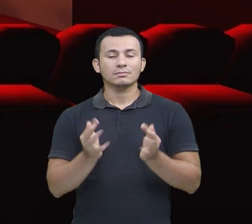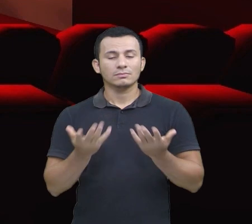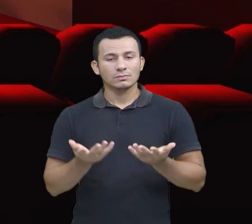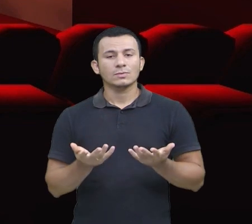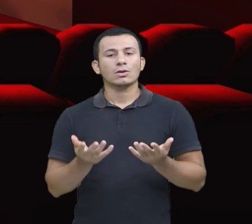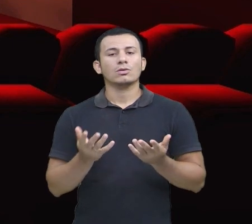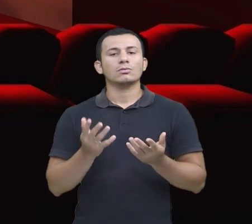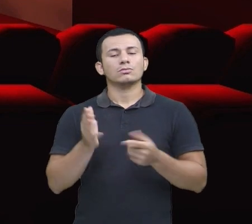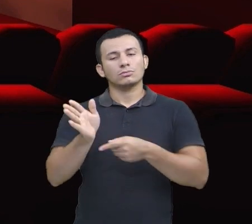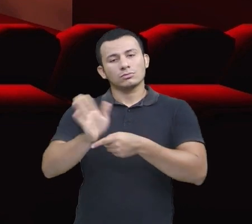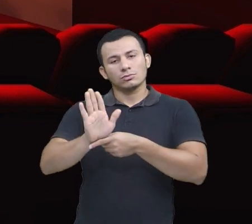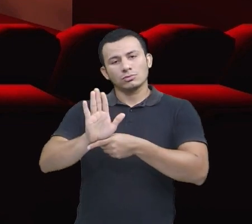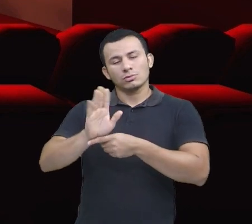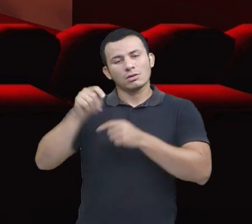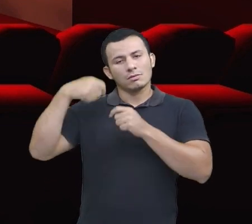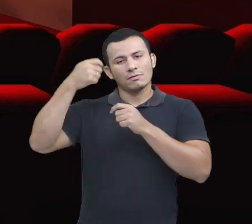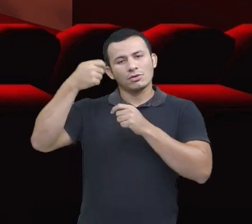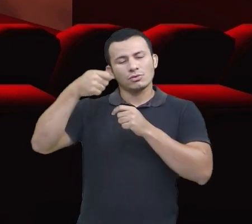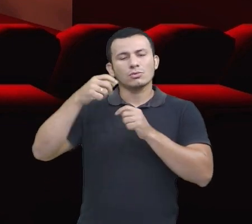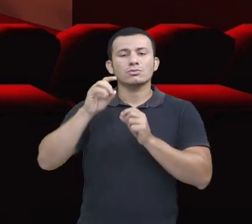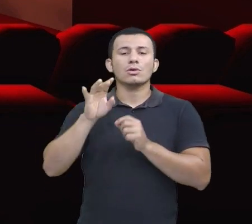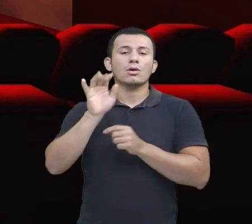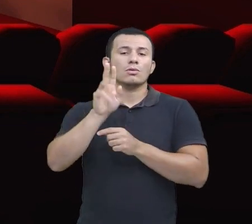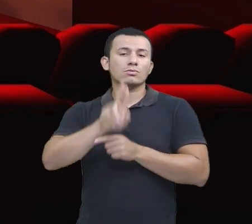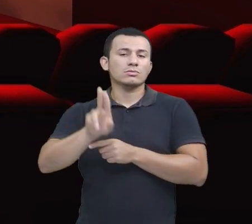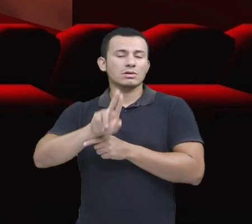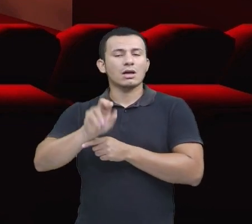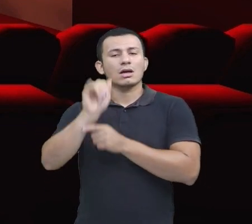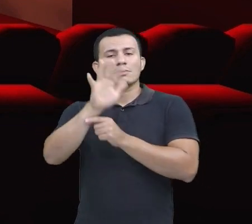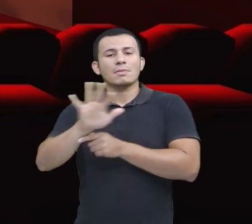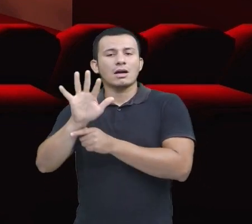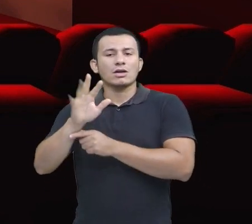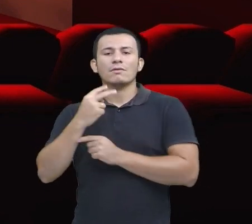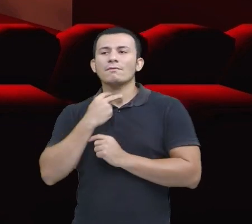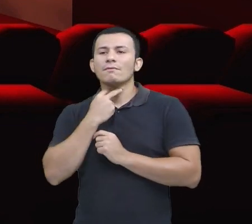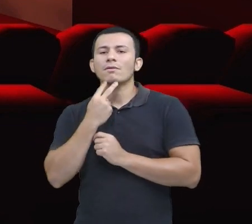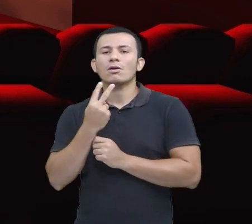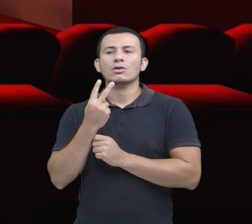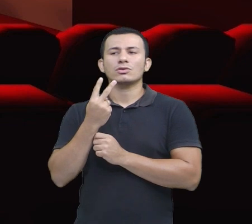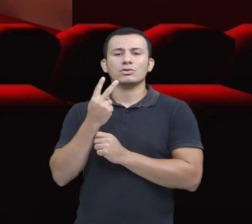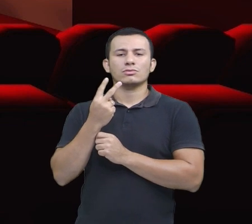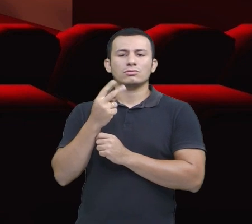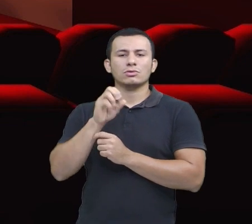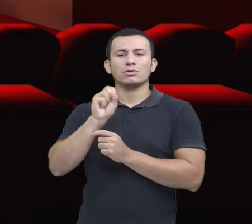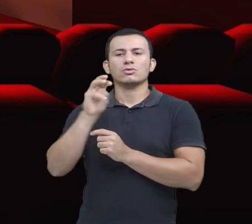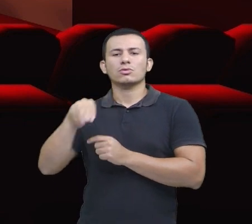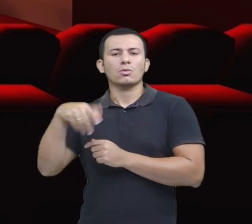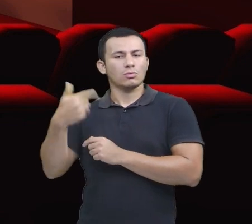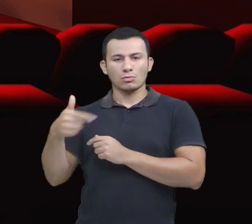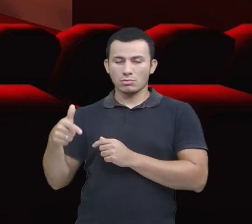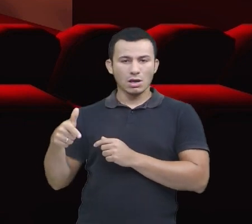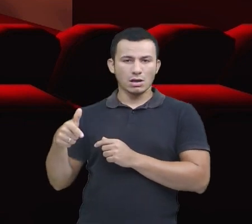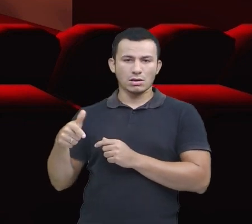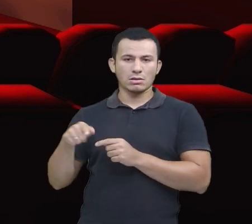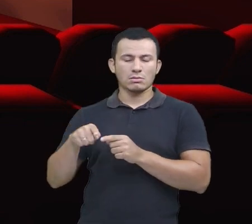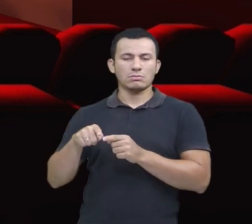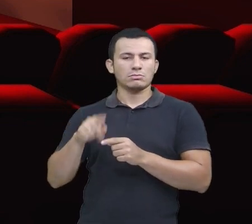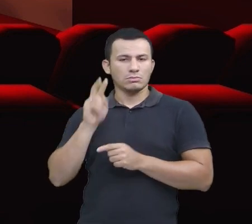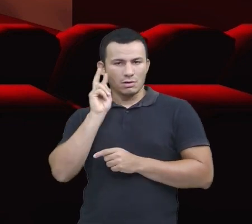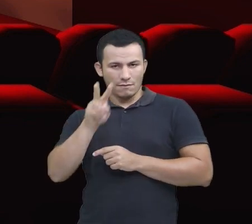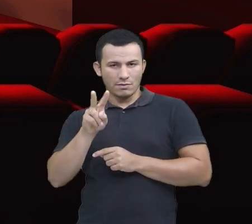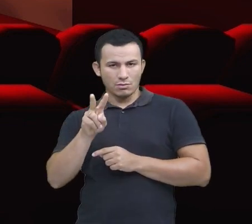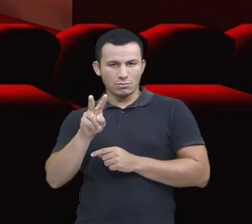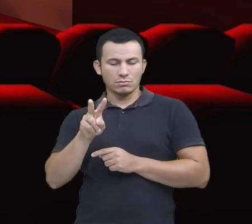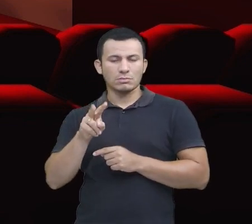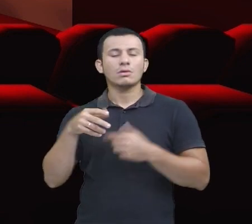dele foi feito através de imagens que não tinham voz, mas que tinham muitos gestos. Isso, crianças,